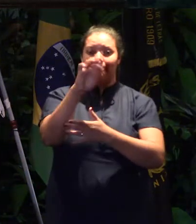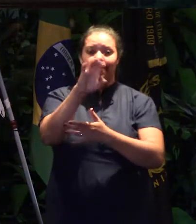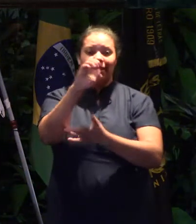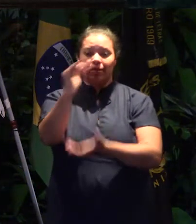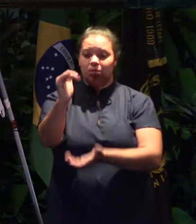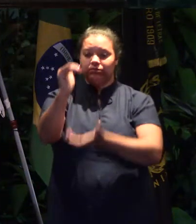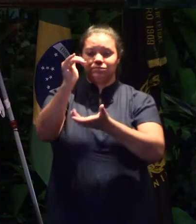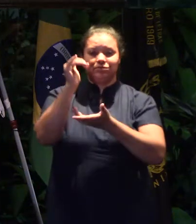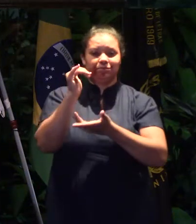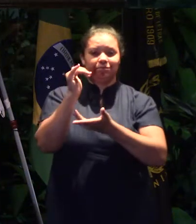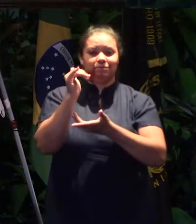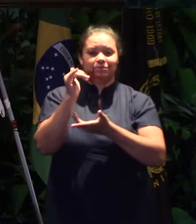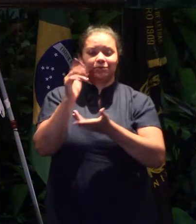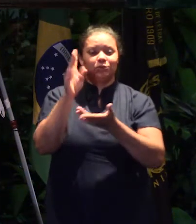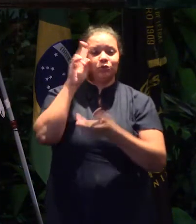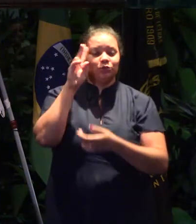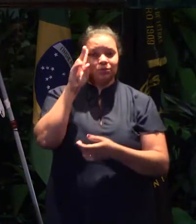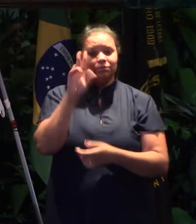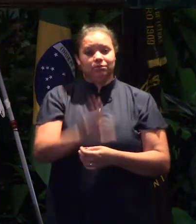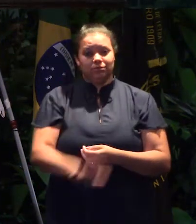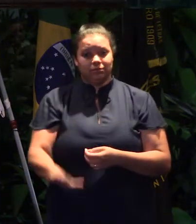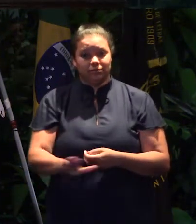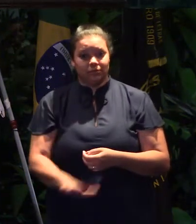Produção Editorial Infantil, em